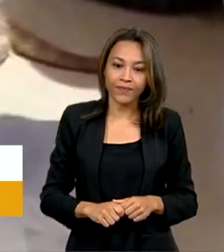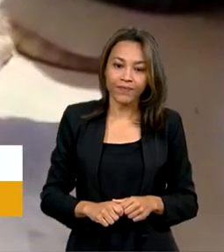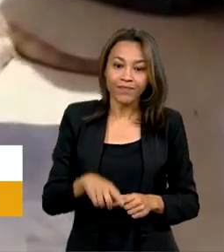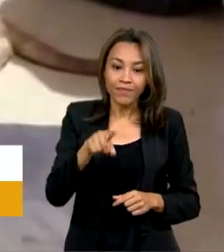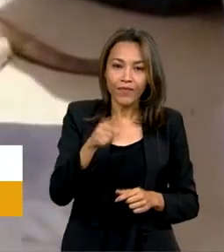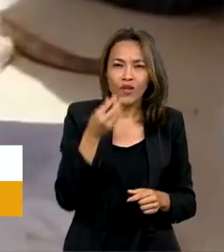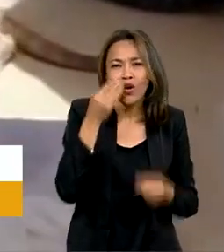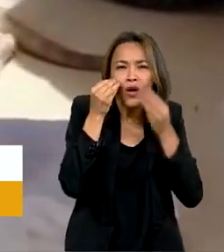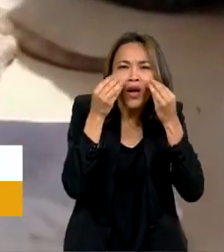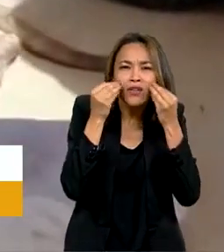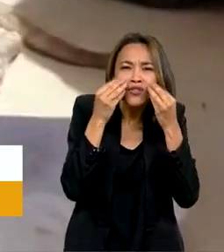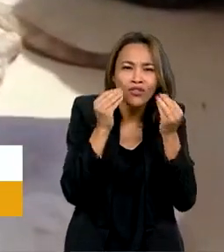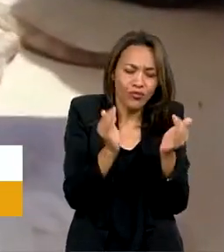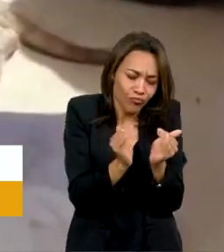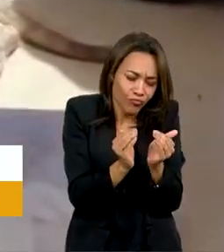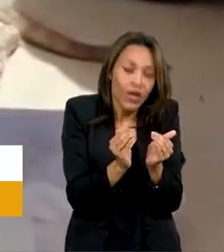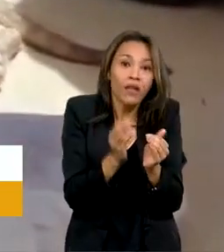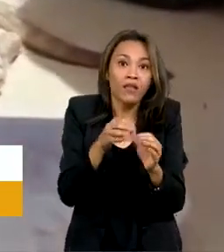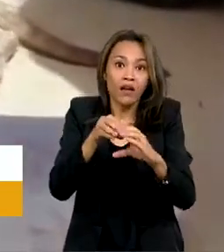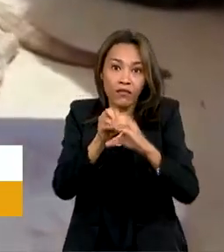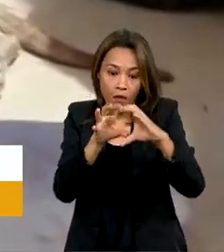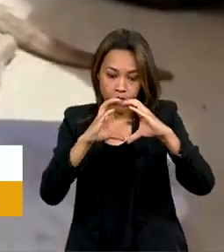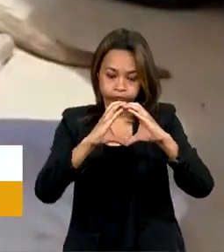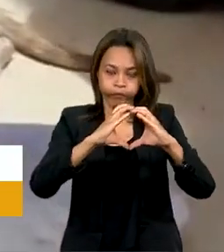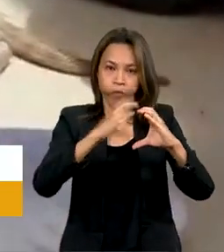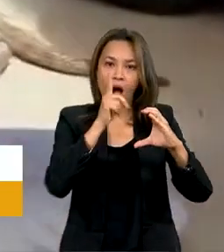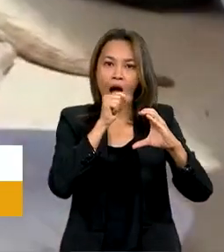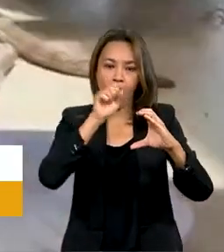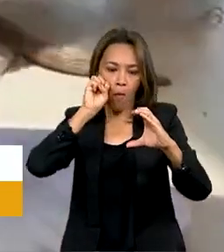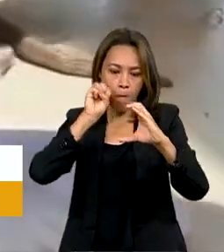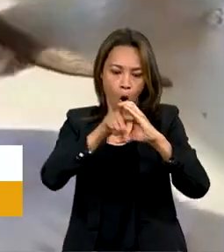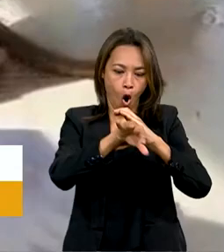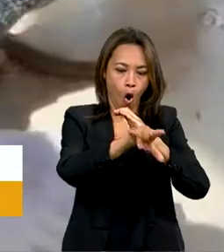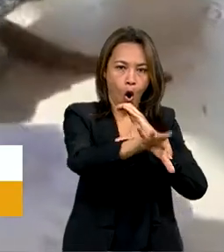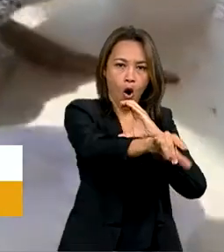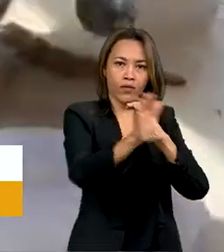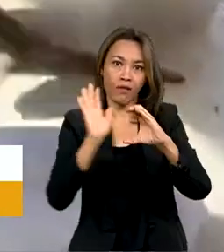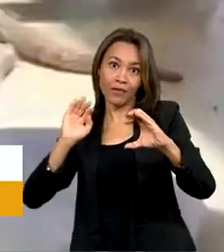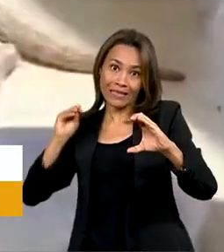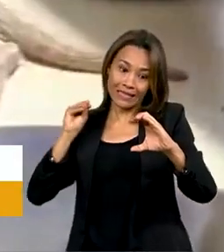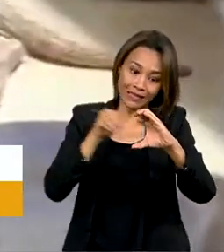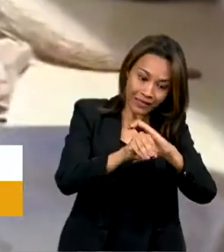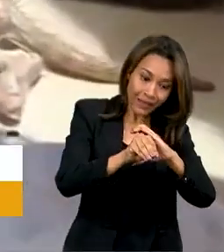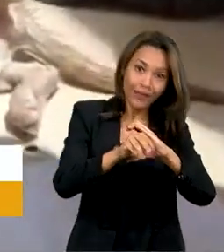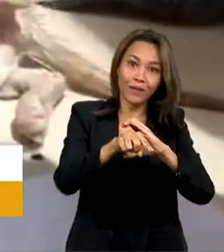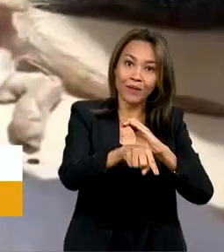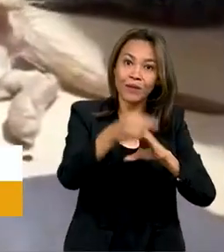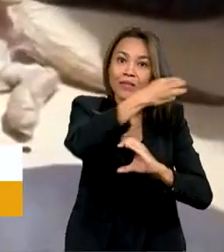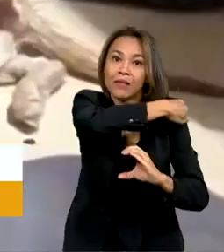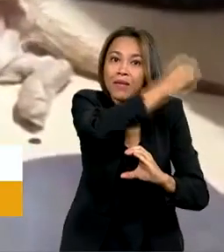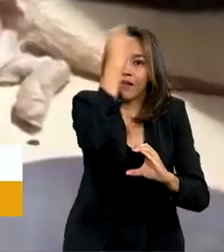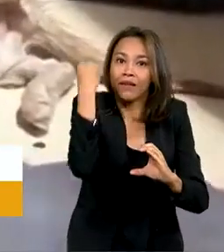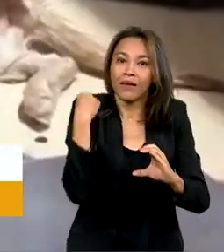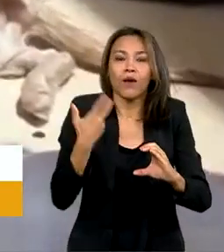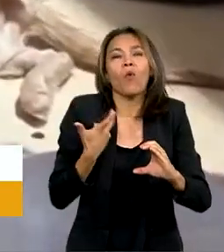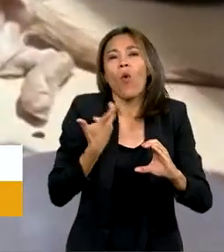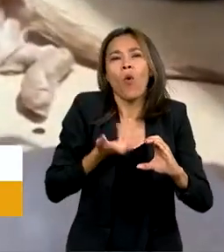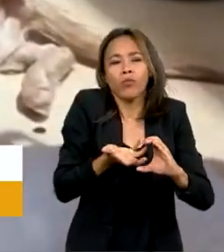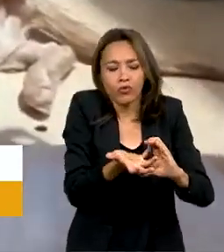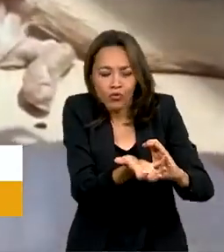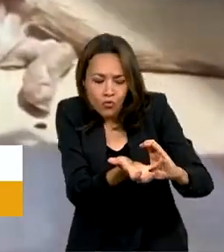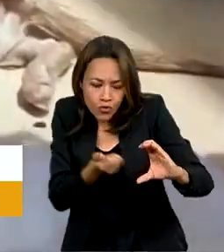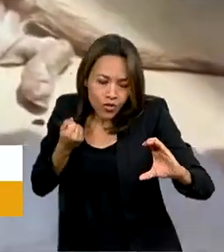O gatinho estava preso dentro do cano de água pluvial de uma casa em Santa Maria. Para retirar o animal de lá,